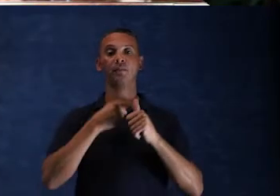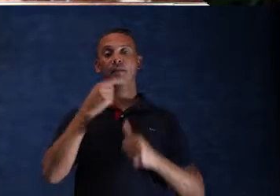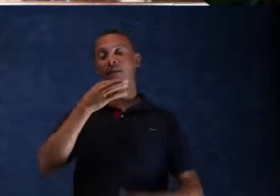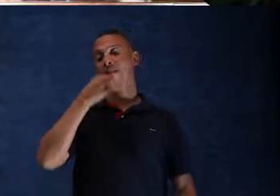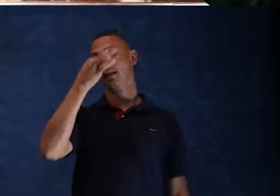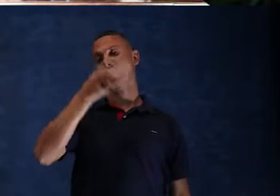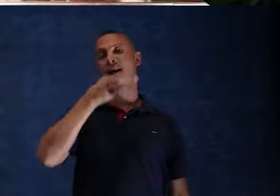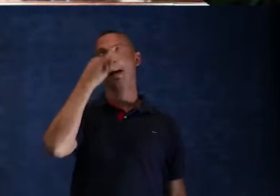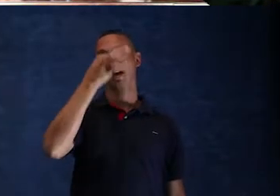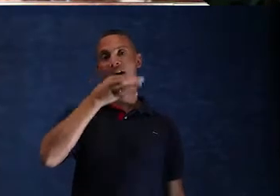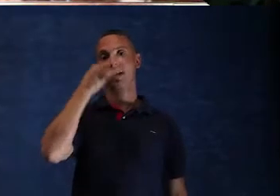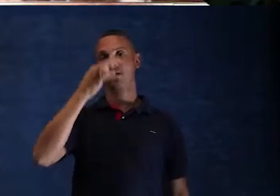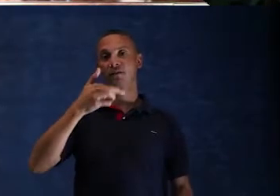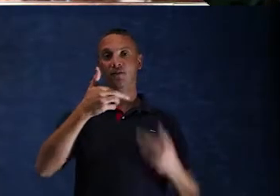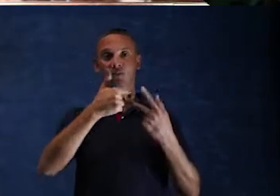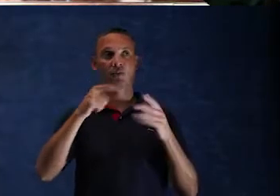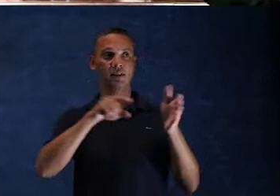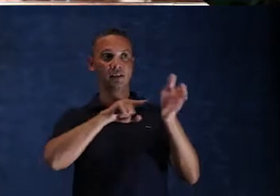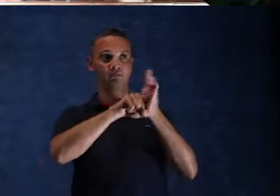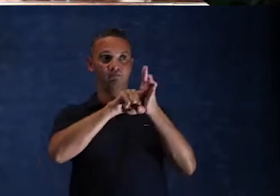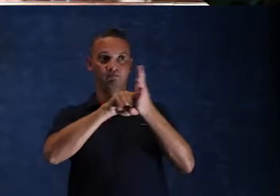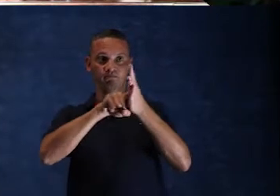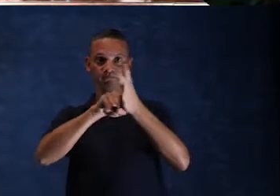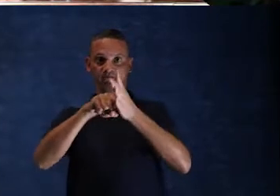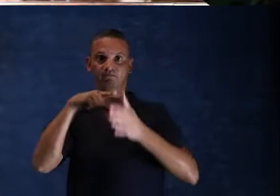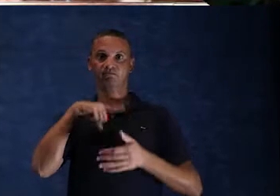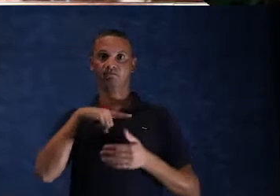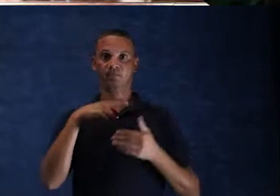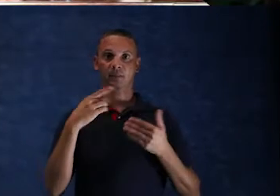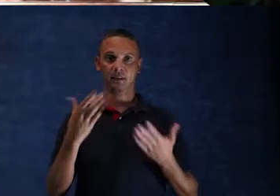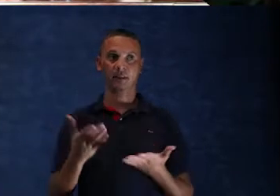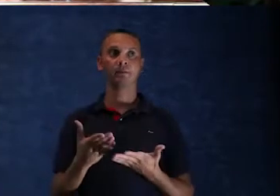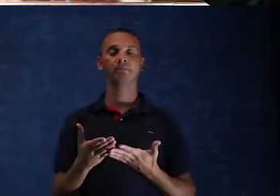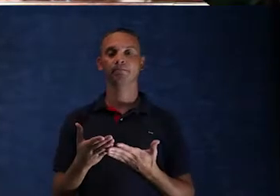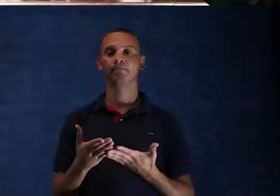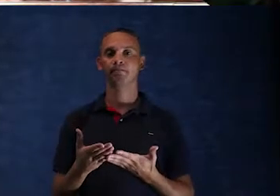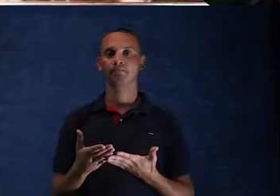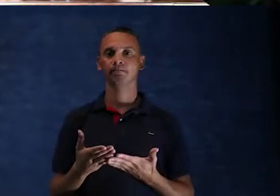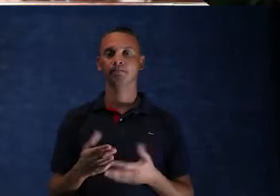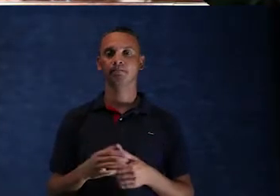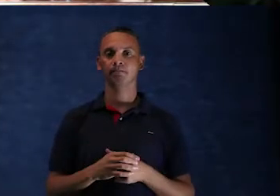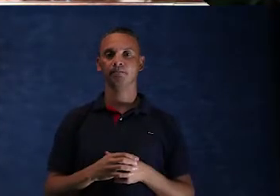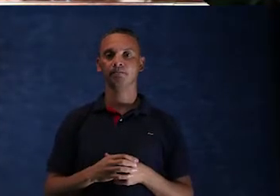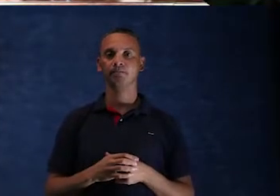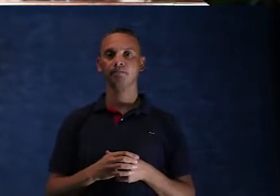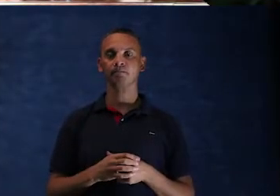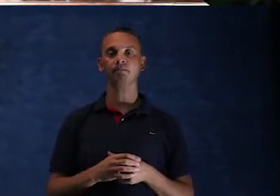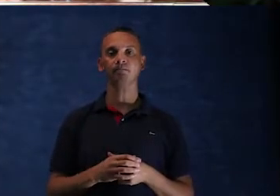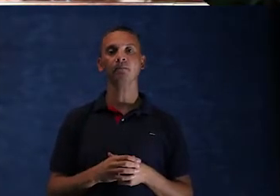narrativa de um caso de investigação. Não pode falar policial, né? Mas um